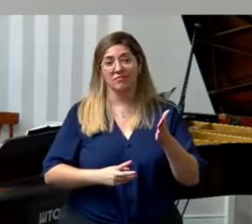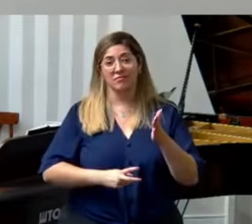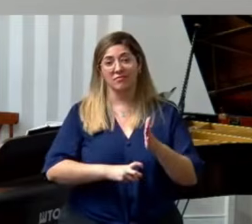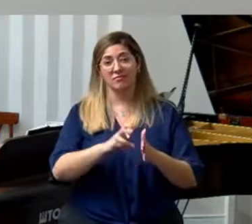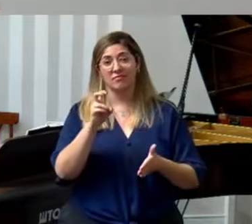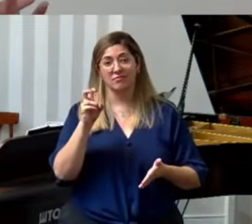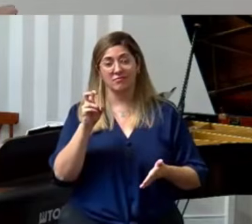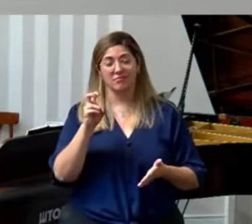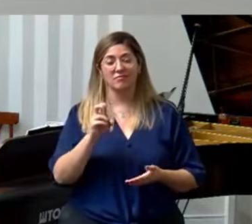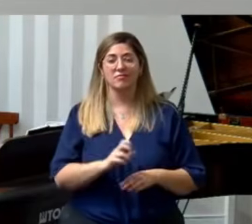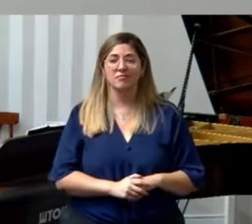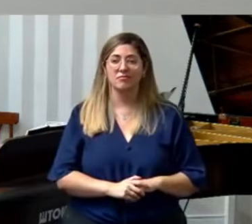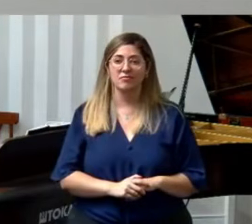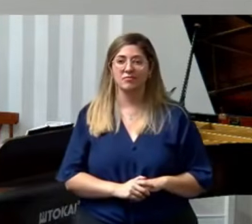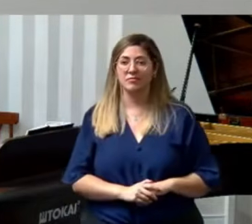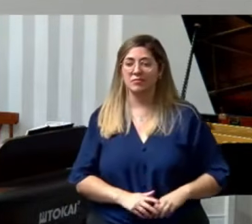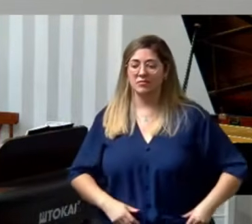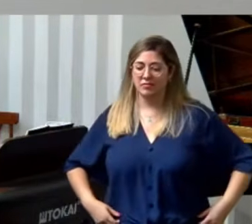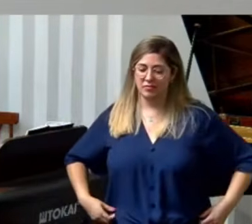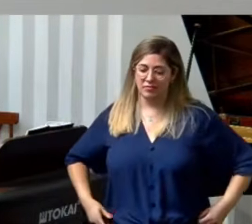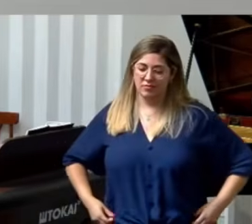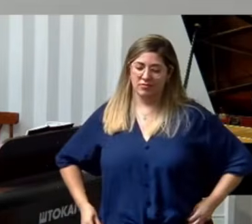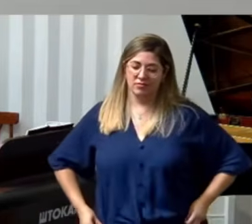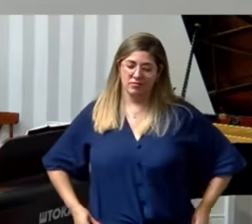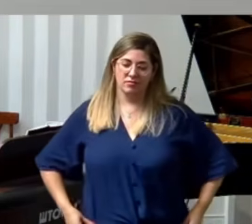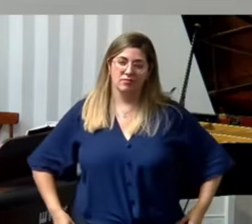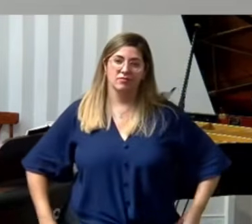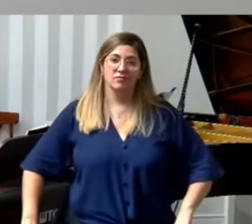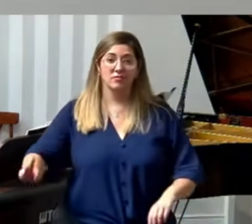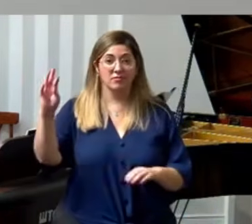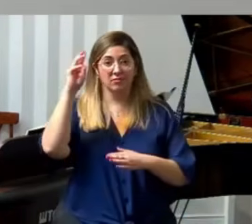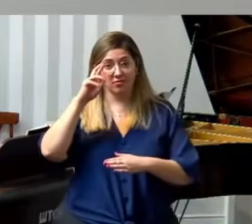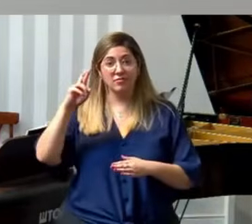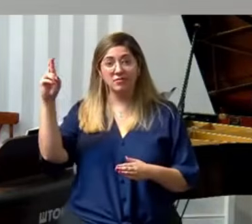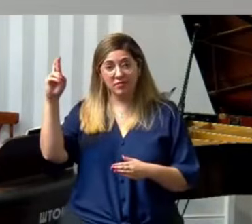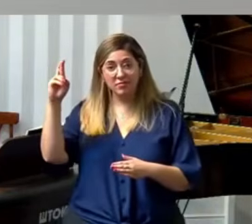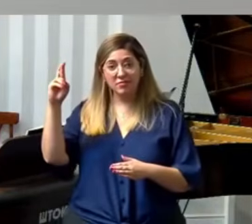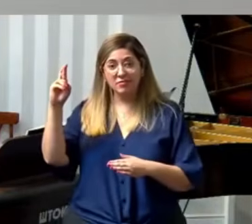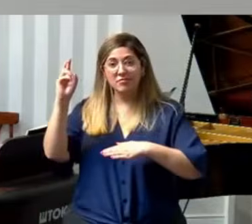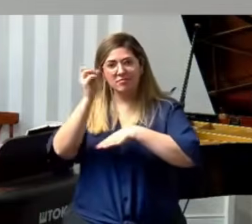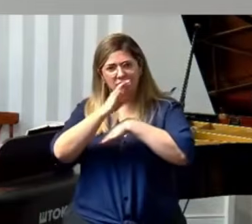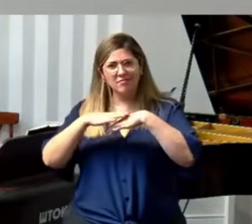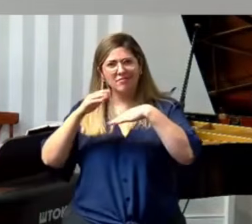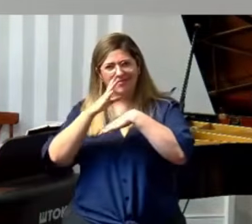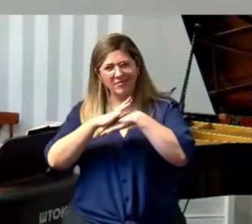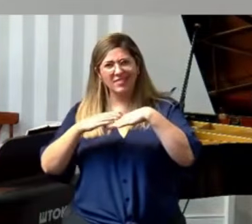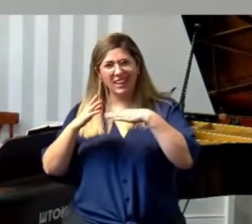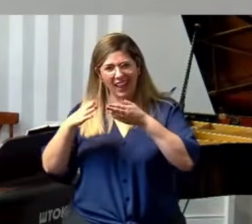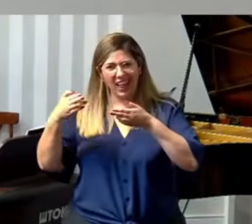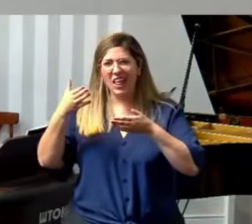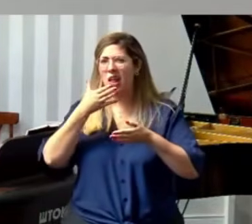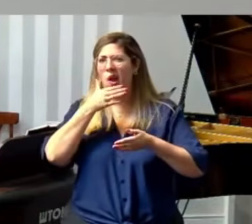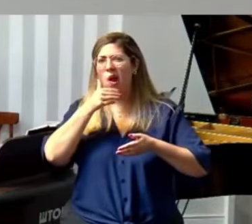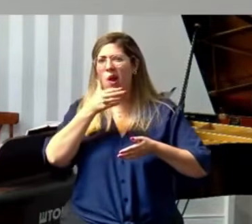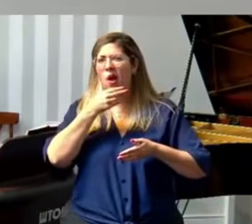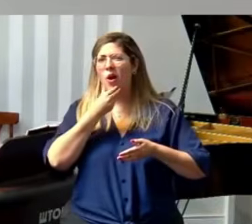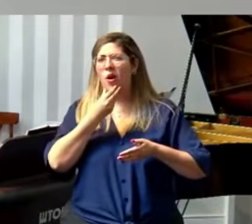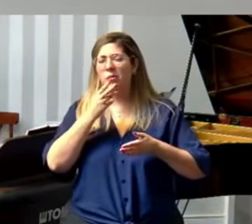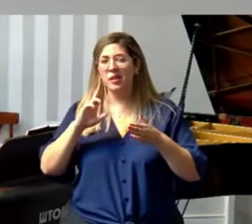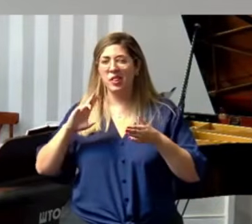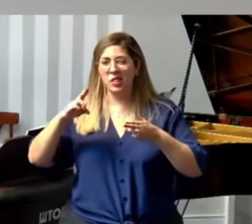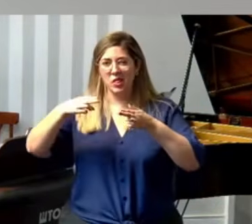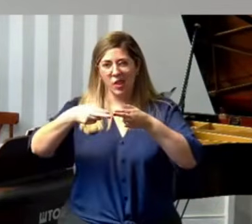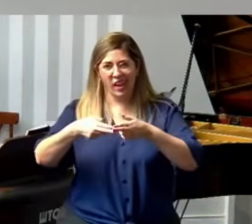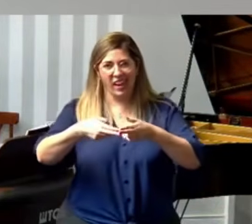para Noé, vai dizer que o Senhor consolaria o seu povo nesta terra que ele amaldiçoou. Então é a terra onde nós vivemos.